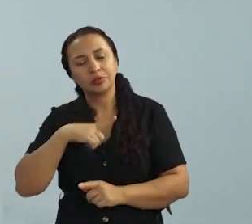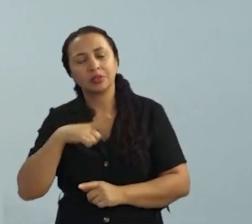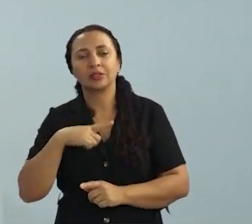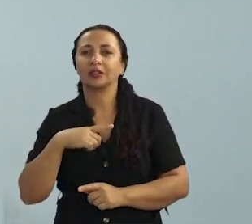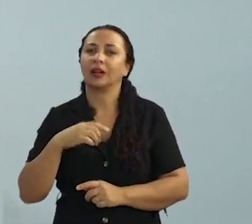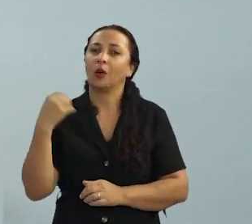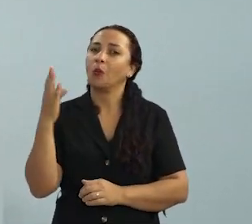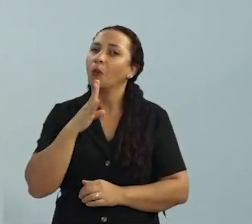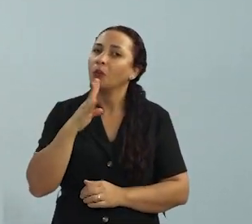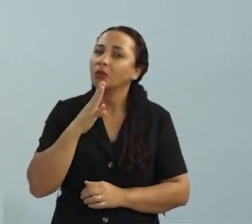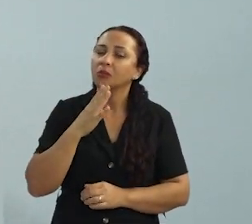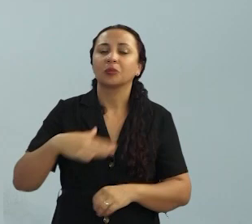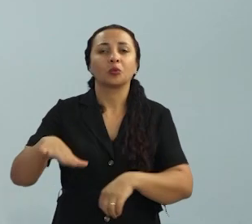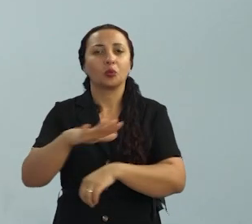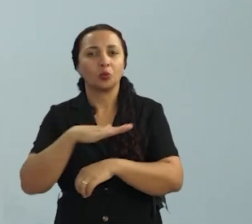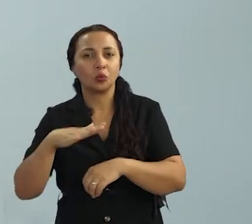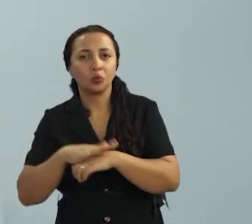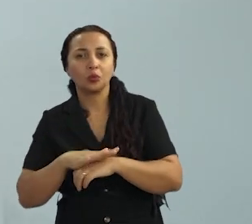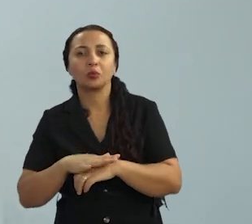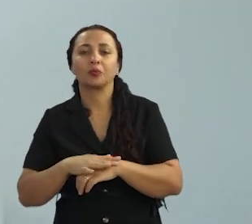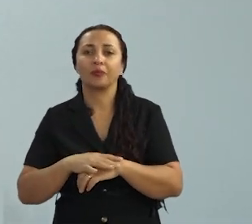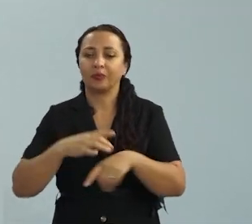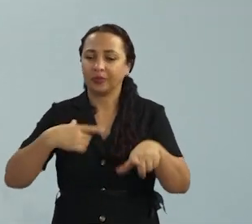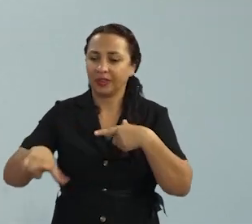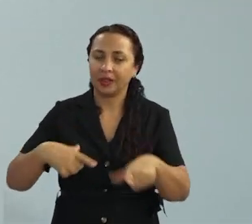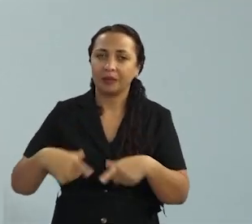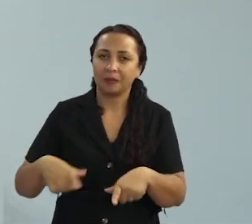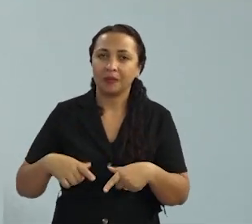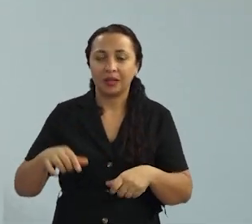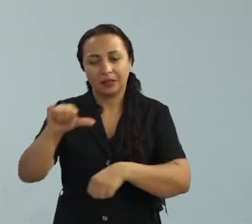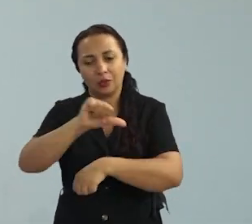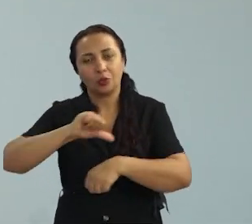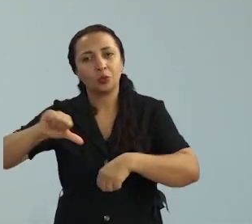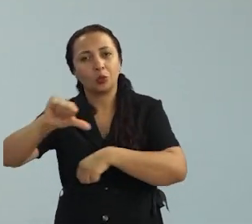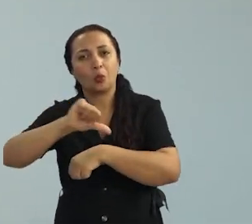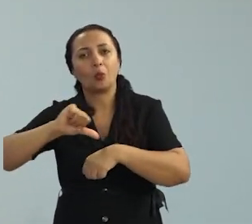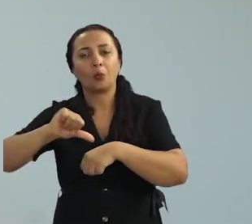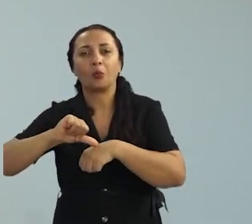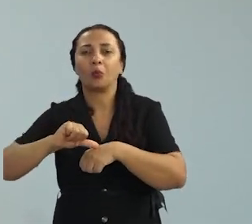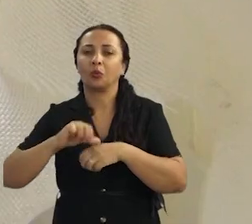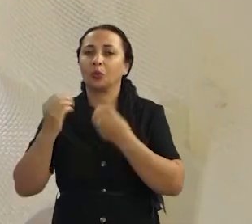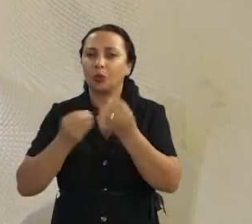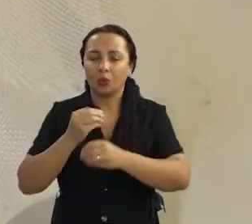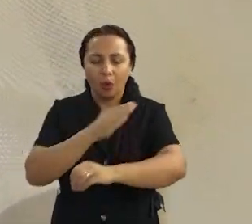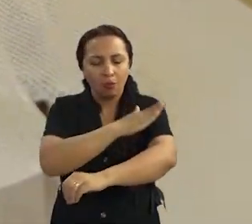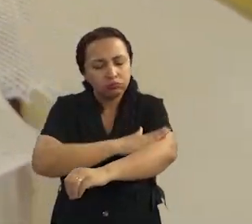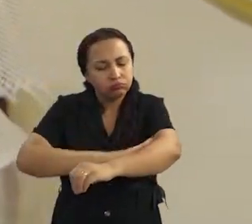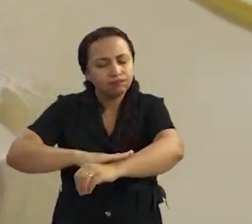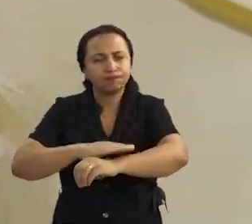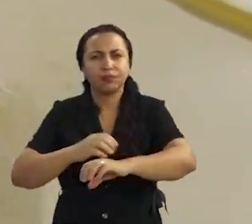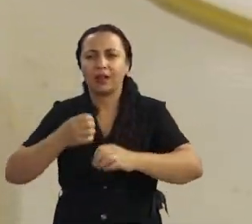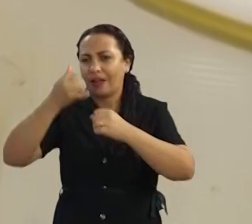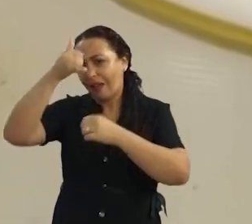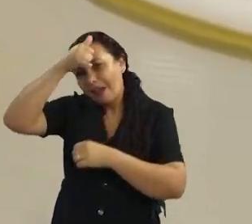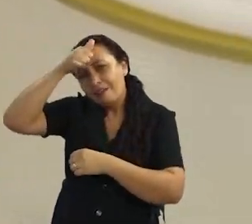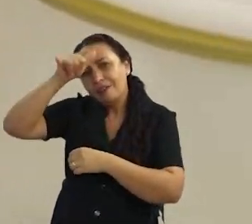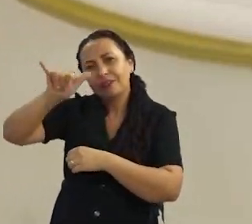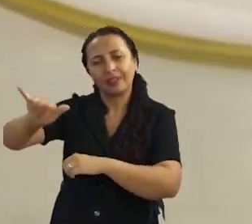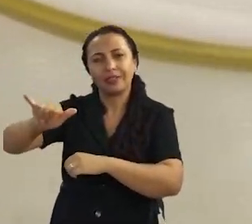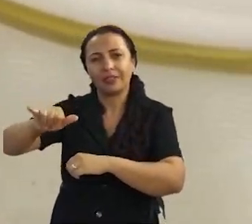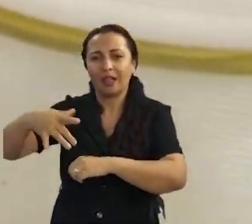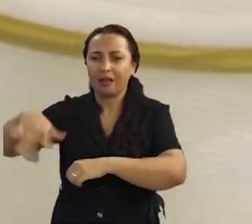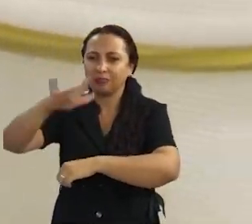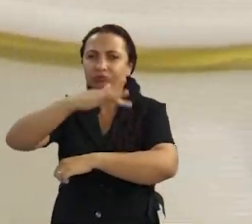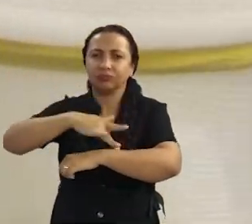um certo conhecimento a respeito das atividades desse óleo, como repelente, para